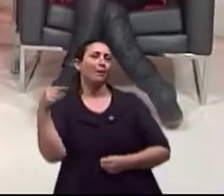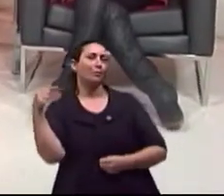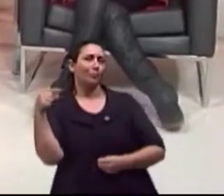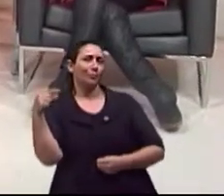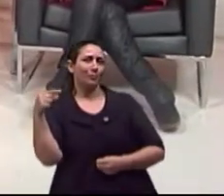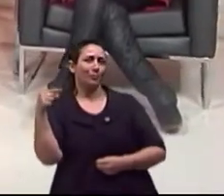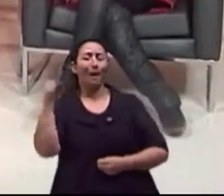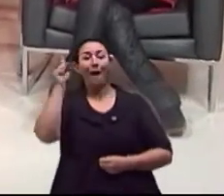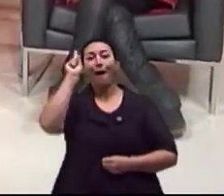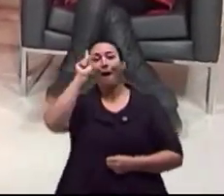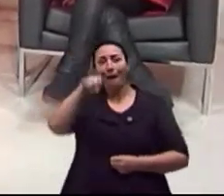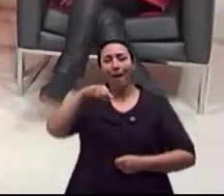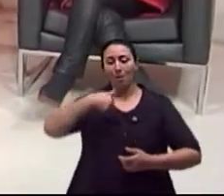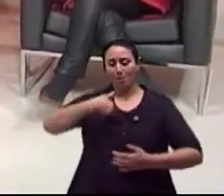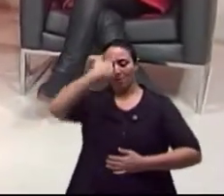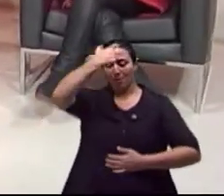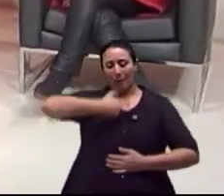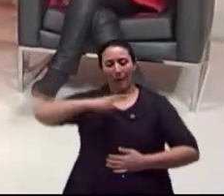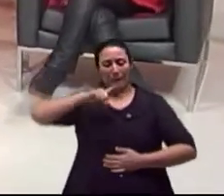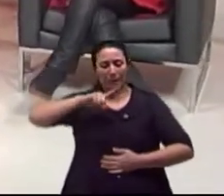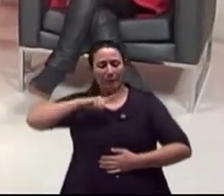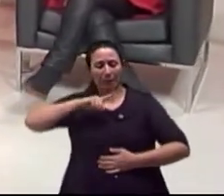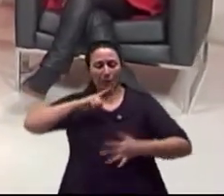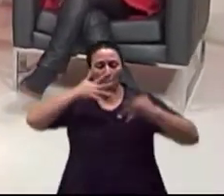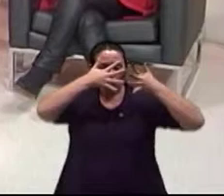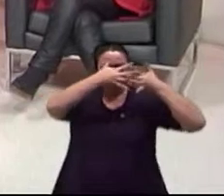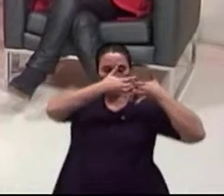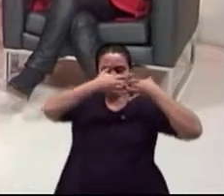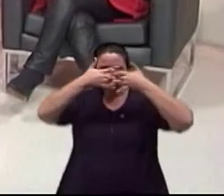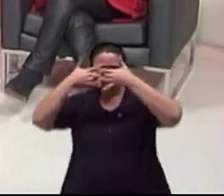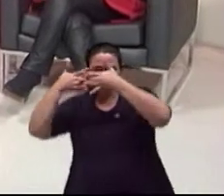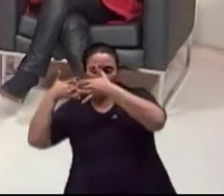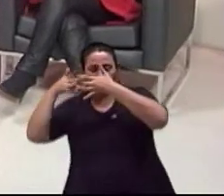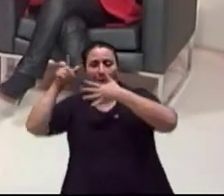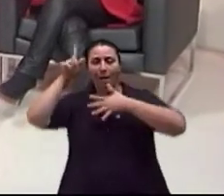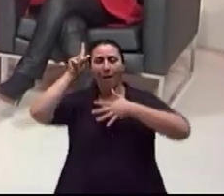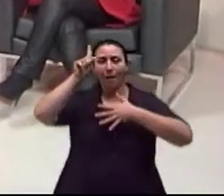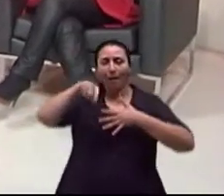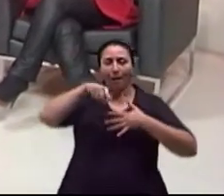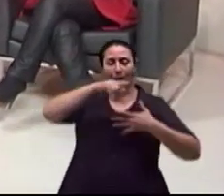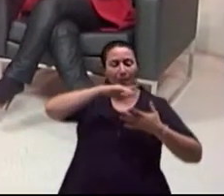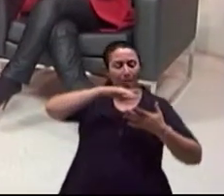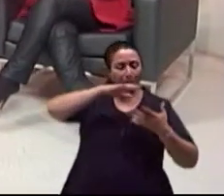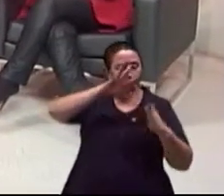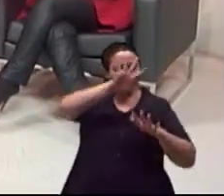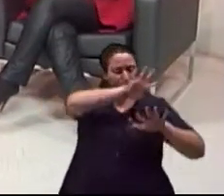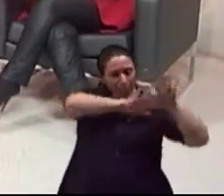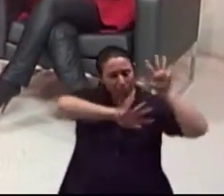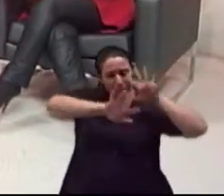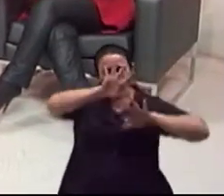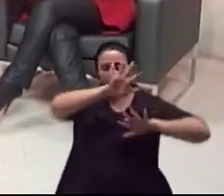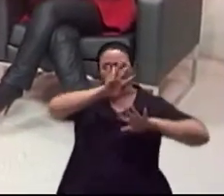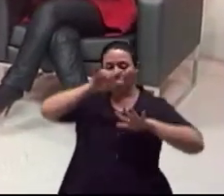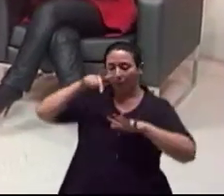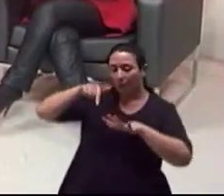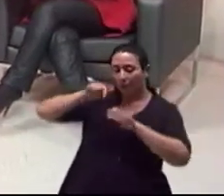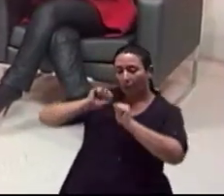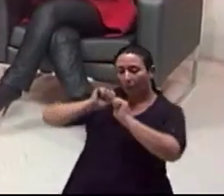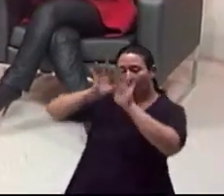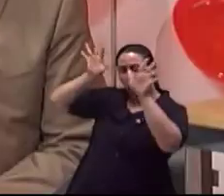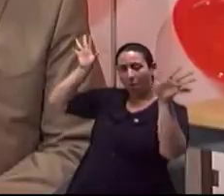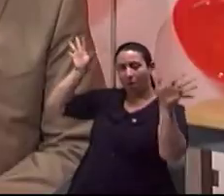e da sombra daquilo que somos ah ok que tá no livro sim ah vamos falar um pouquinho desse livro olha aqui mais um